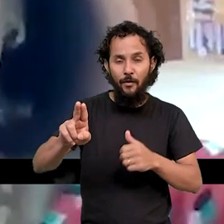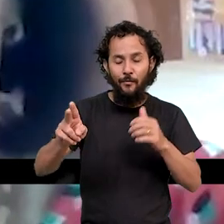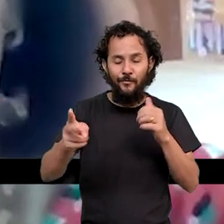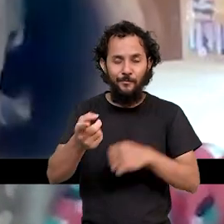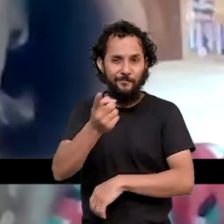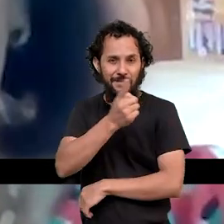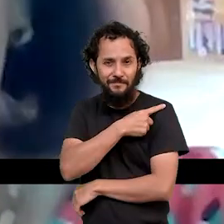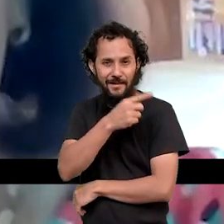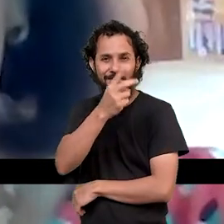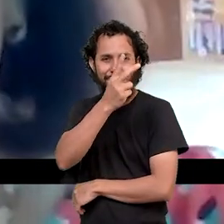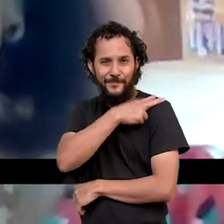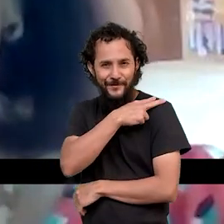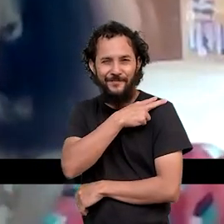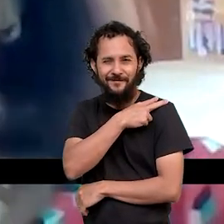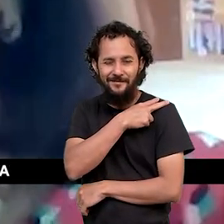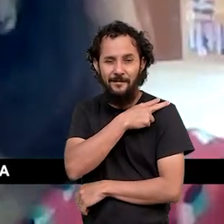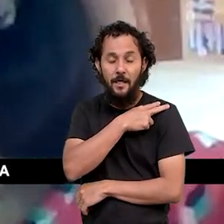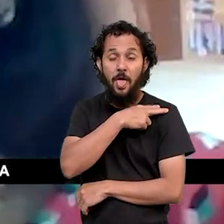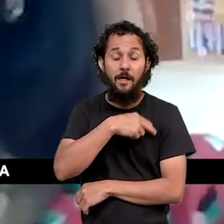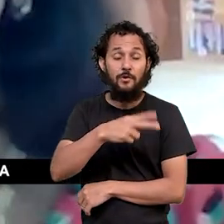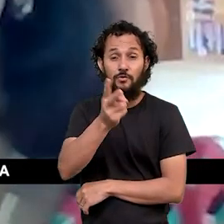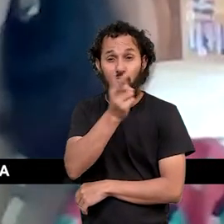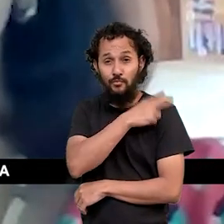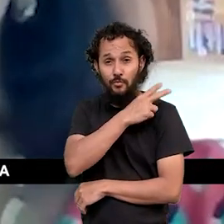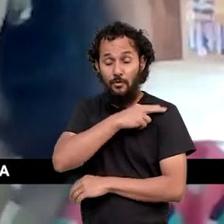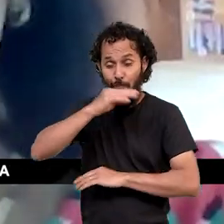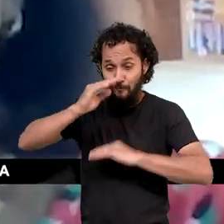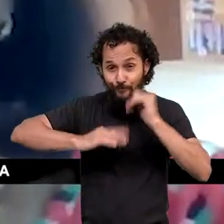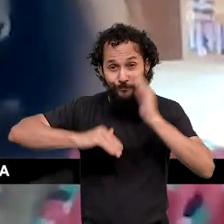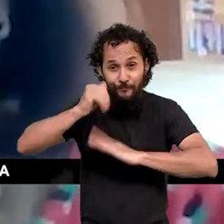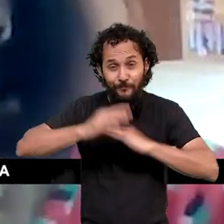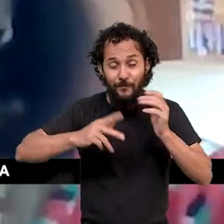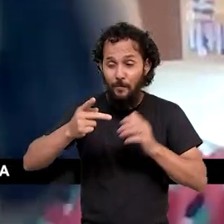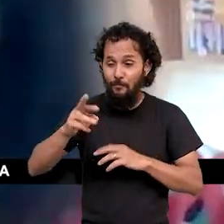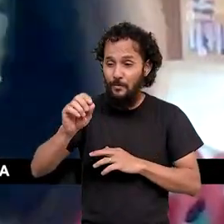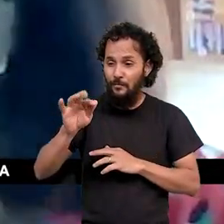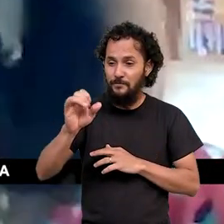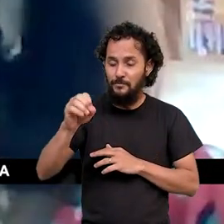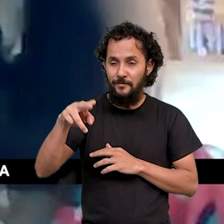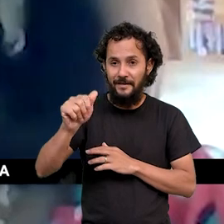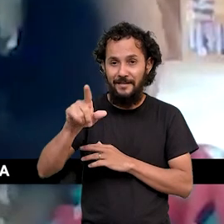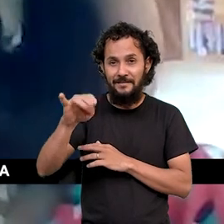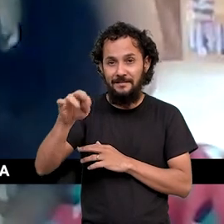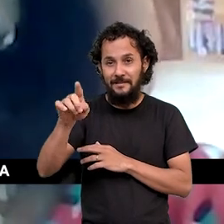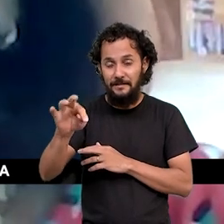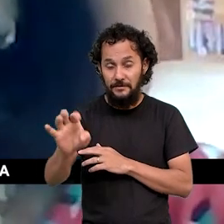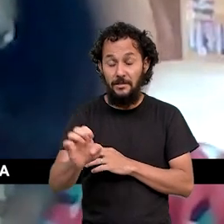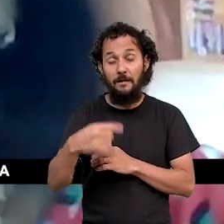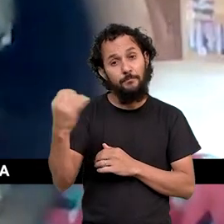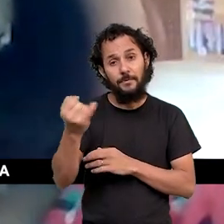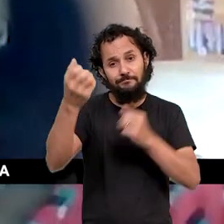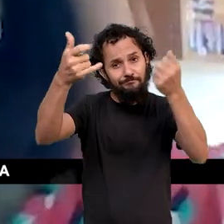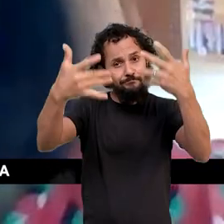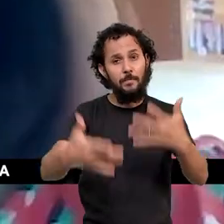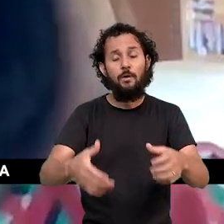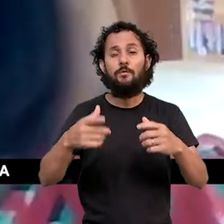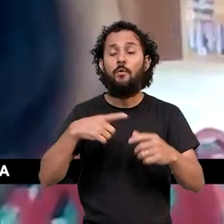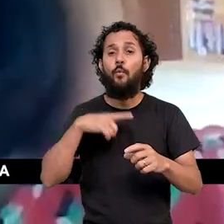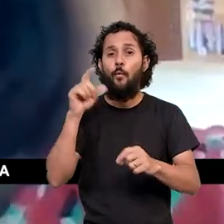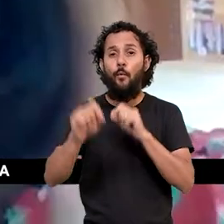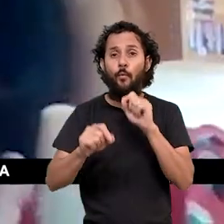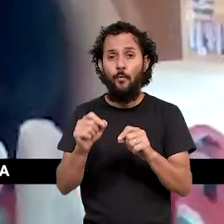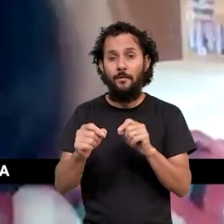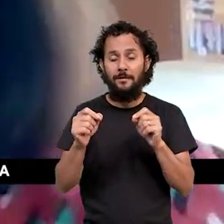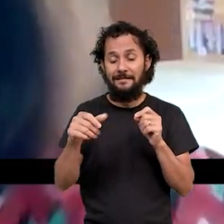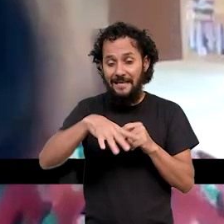o segundo grau, o segundo grau profissionalizante, é importante dizer isso para vocês, que tira